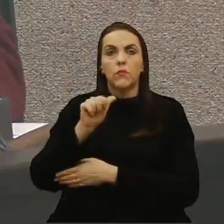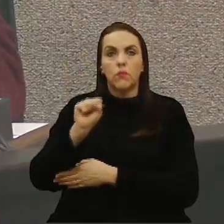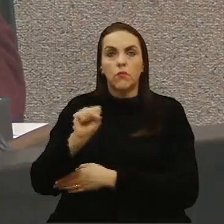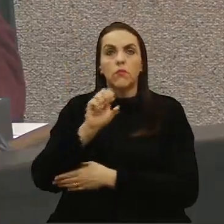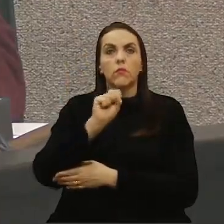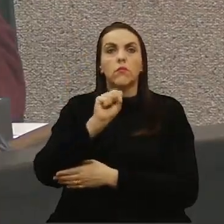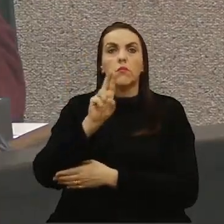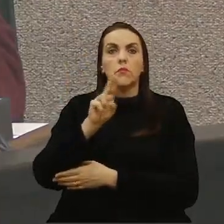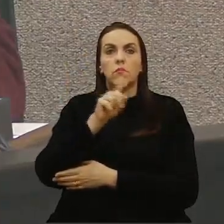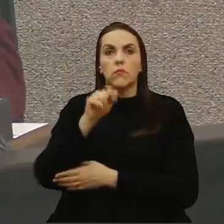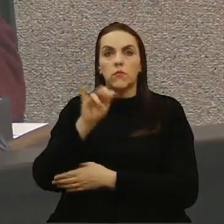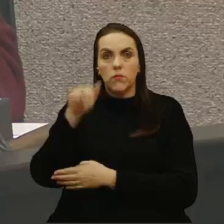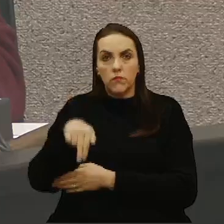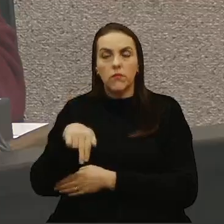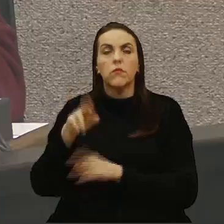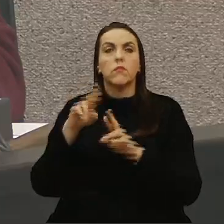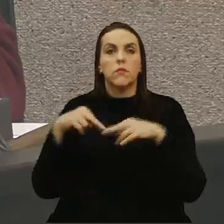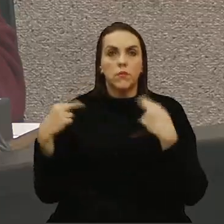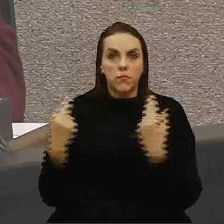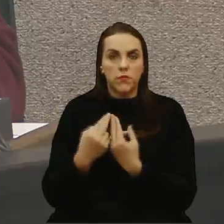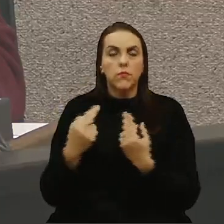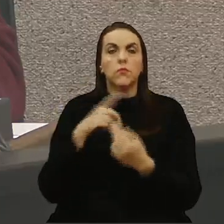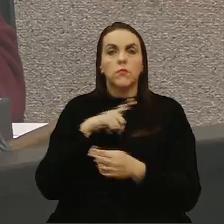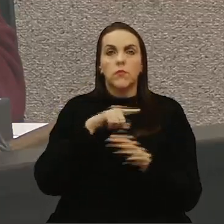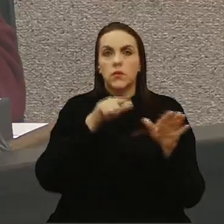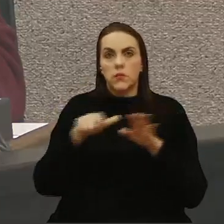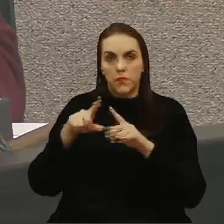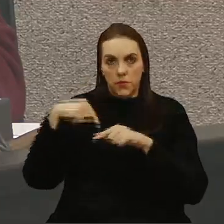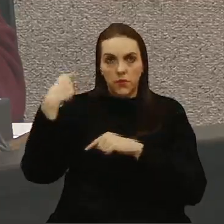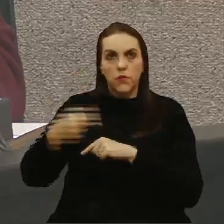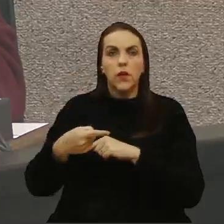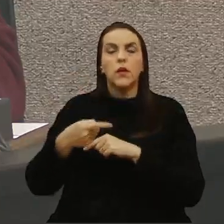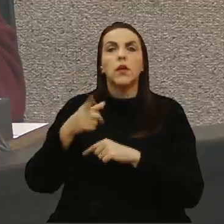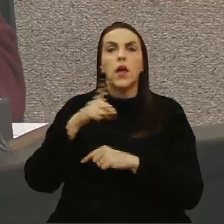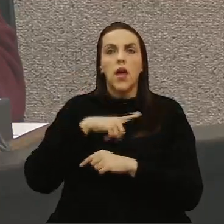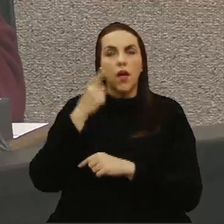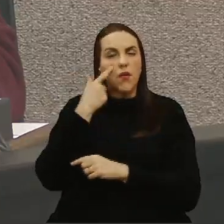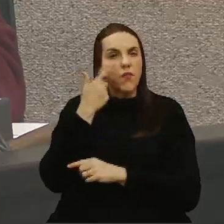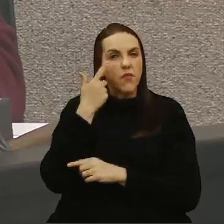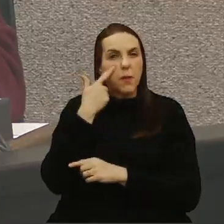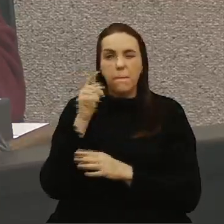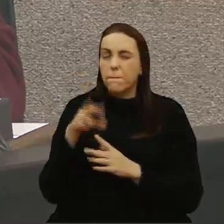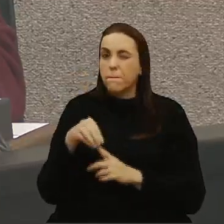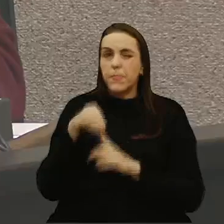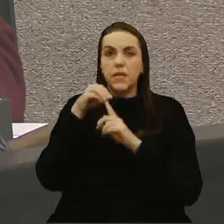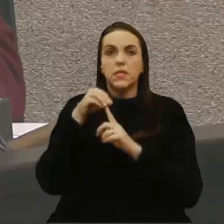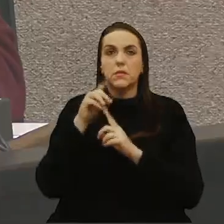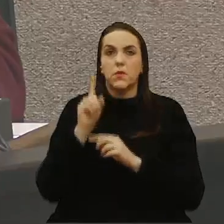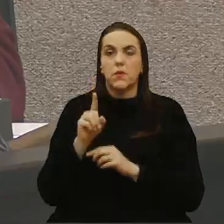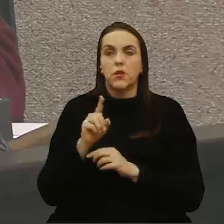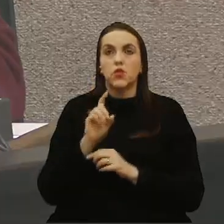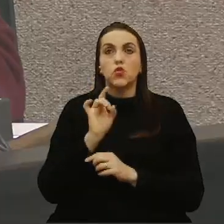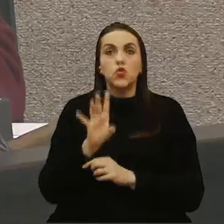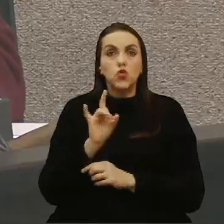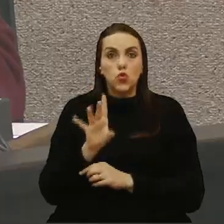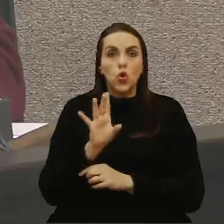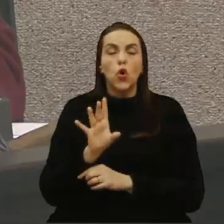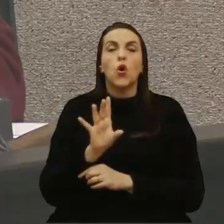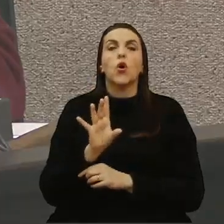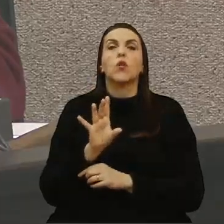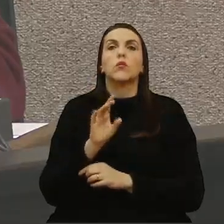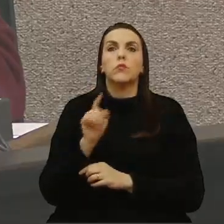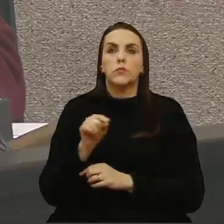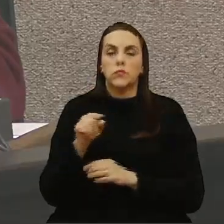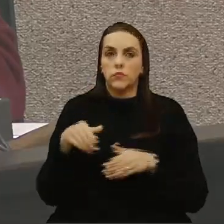pela reunião, né, que vamos ter na semana que vem, para verificar a questão, principalmente, não só da canalização ali